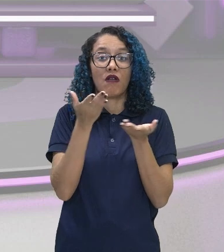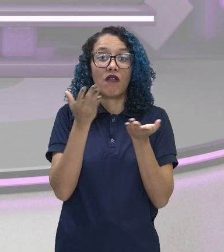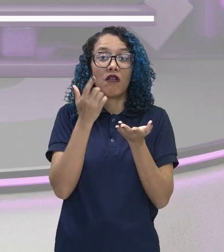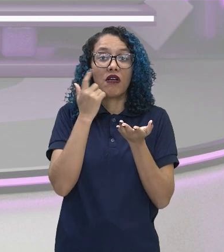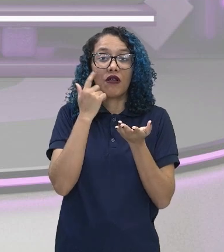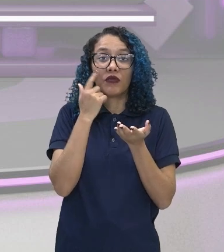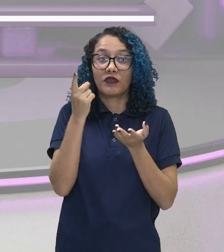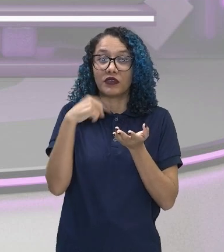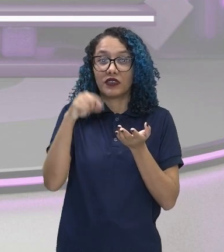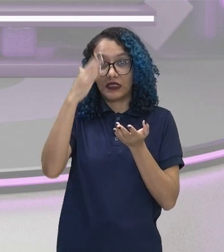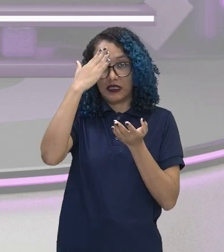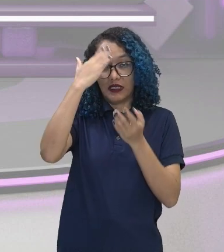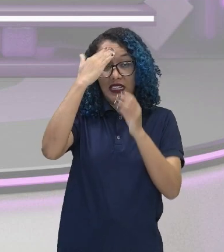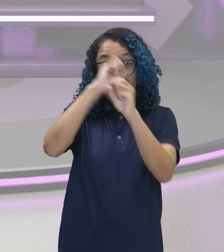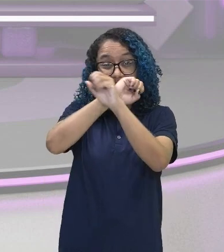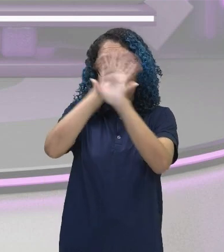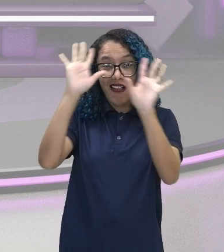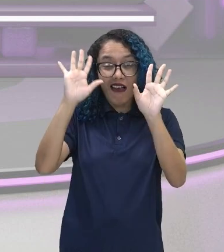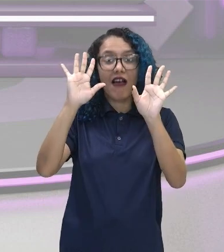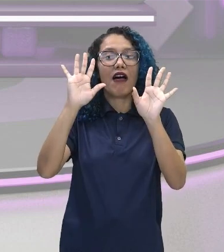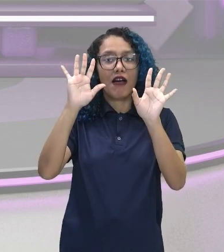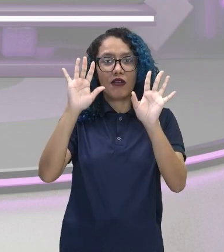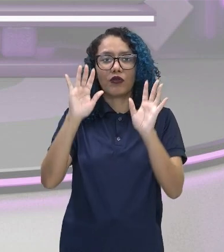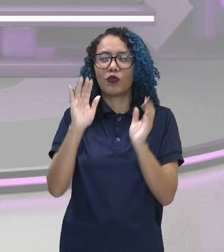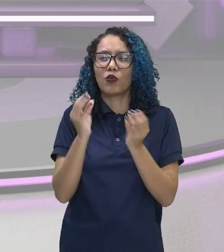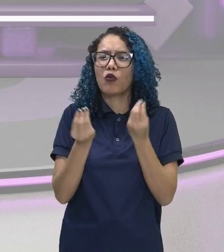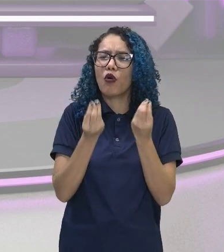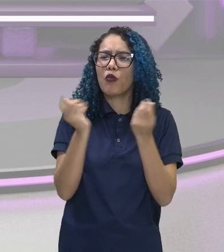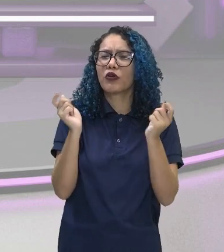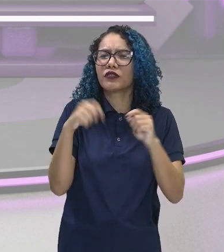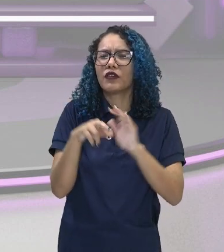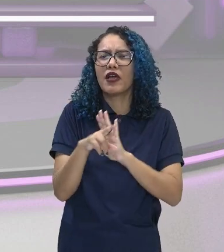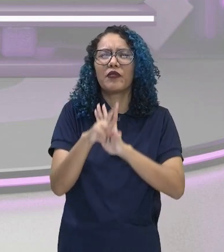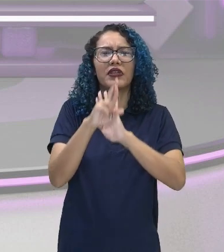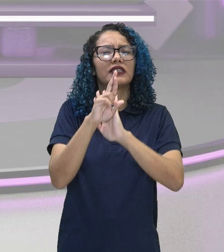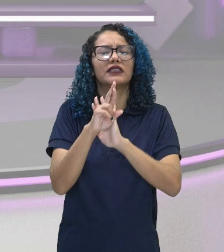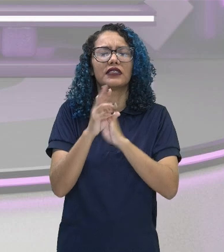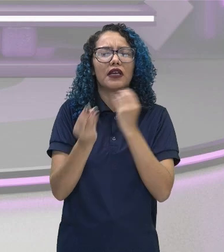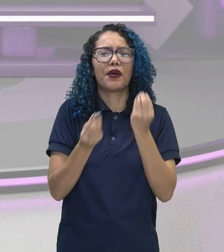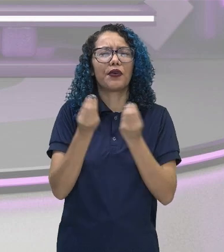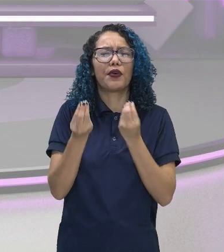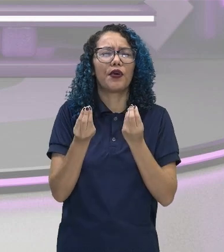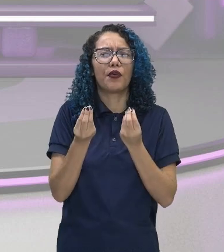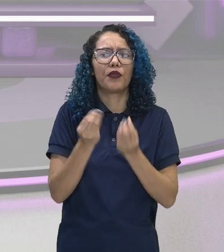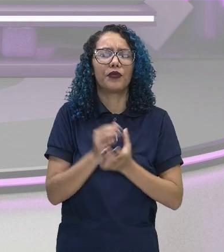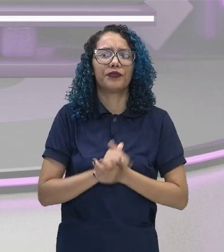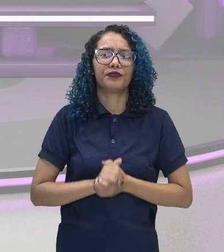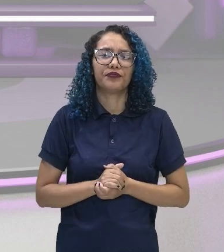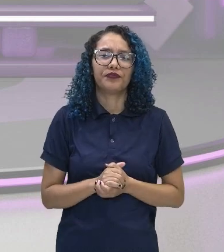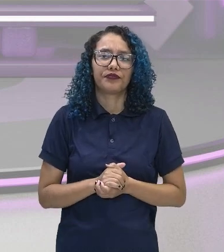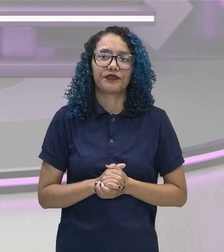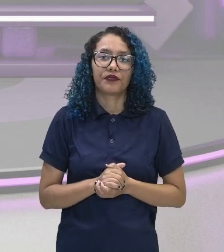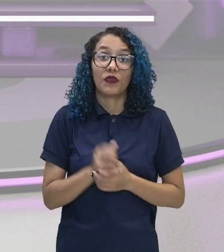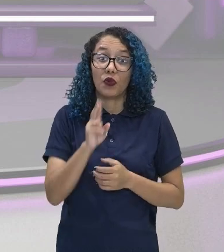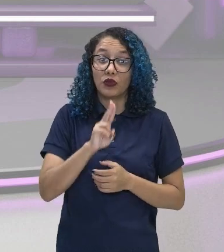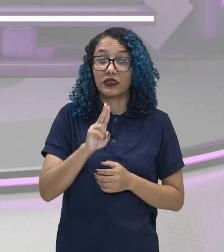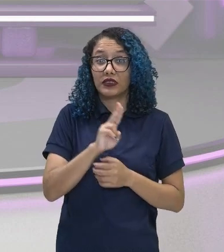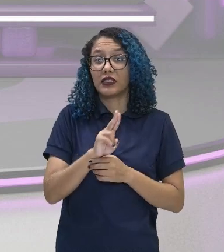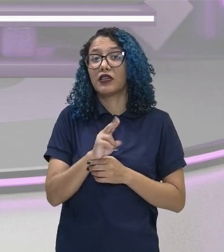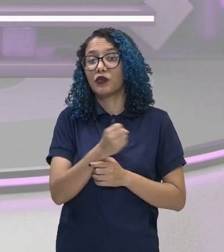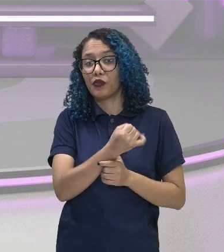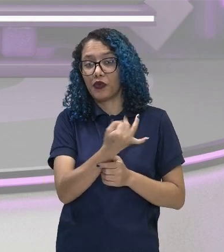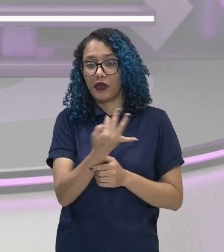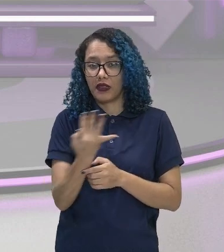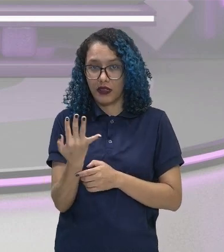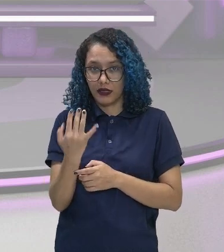possa entender direitinho como que nós representamos esses números grandes e esses números muito pequenos, usando aí a potência de base